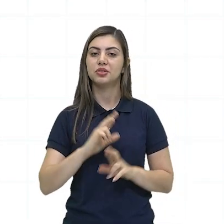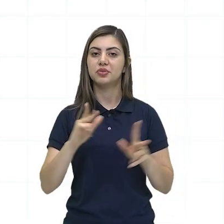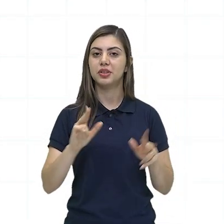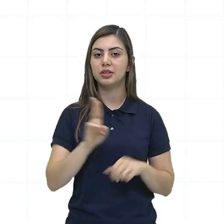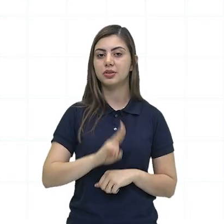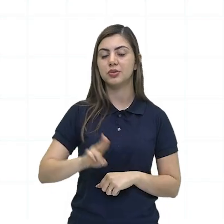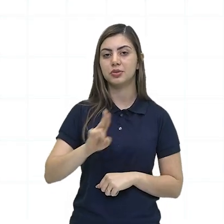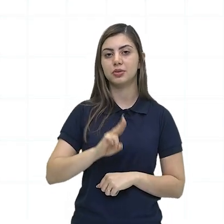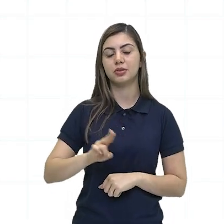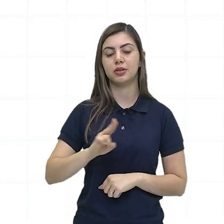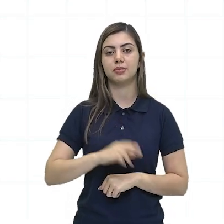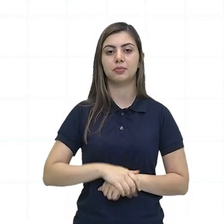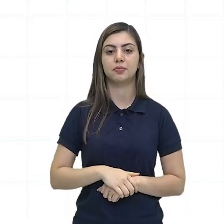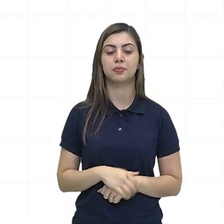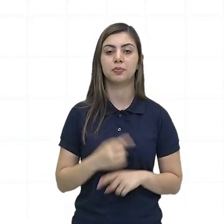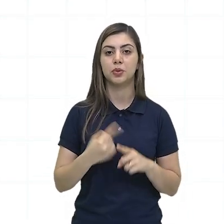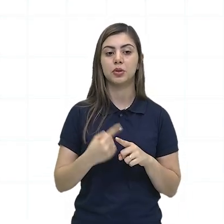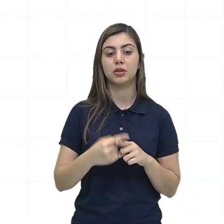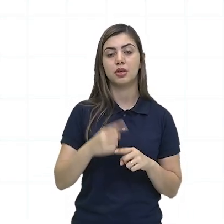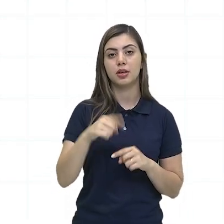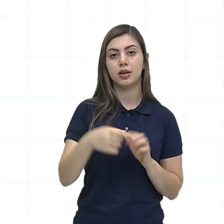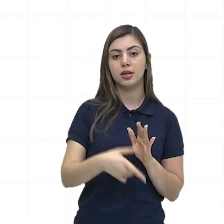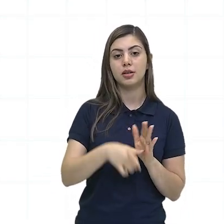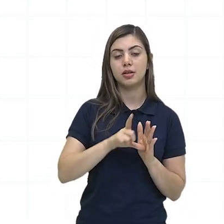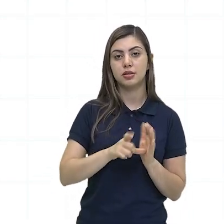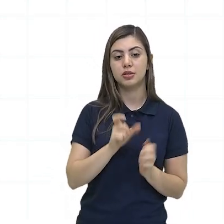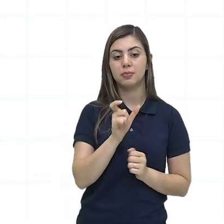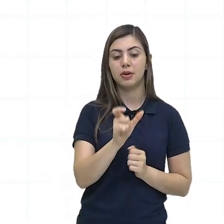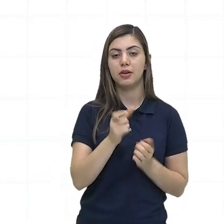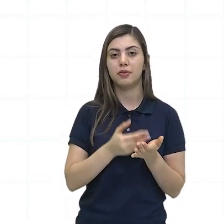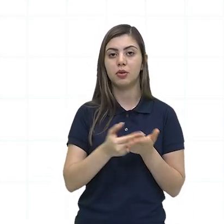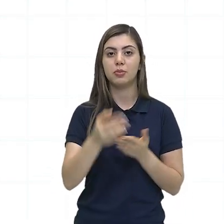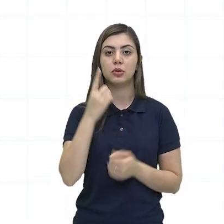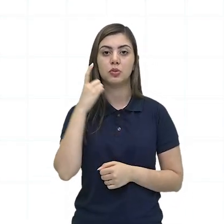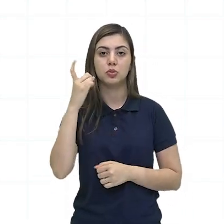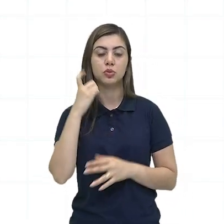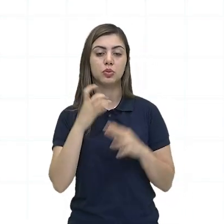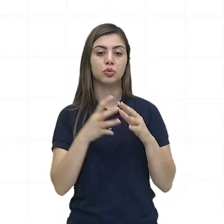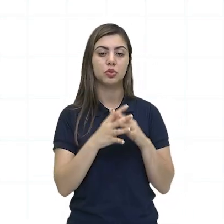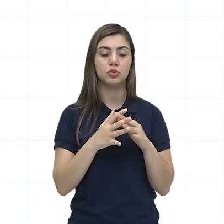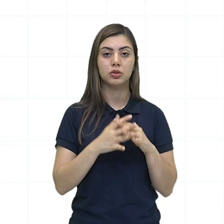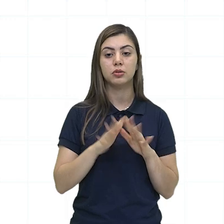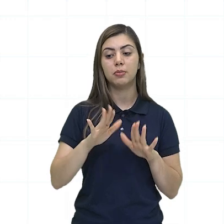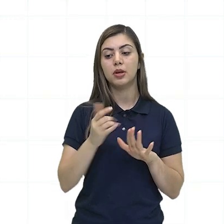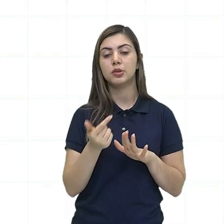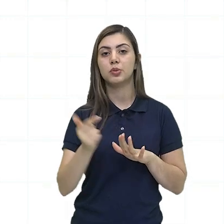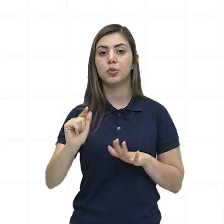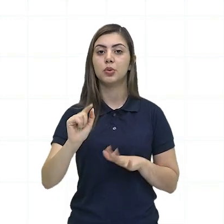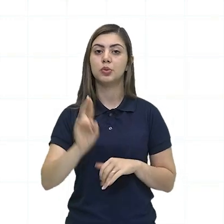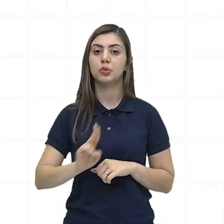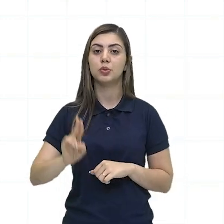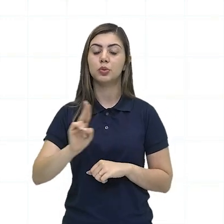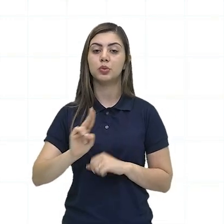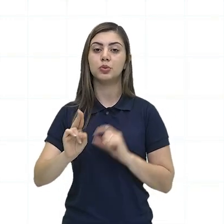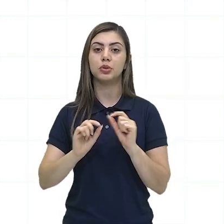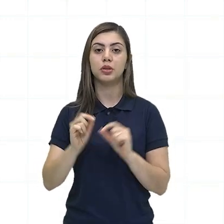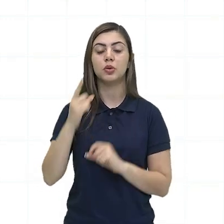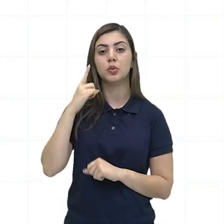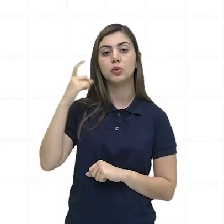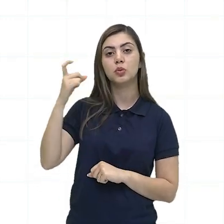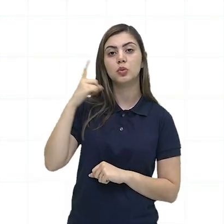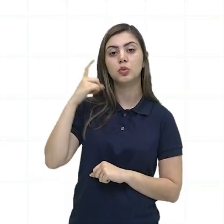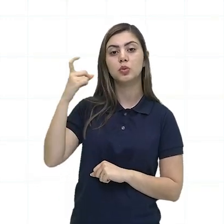hora do uso. Um é para antes de palavras que começam com som de consoante e o outro antes de palavras que começam com